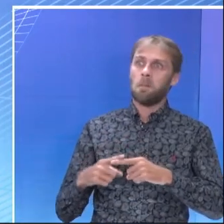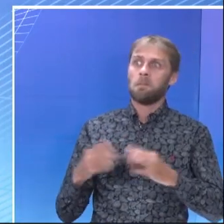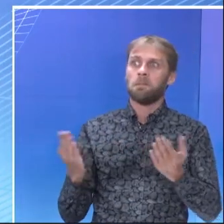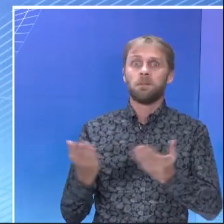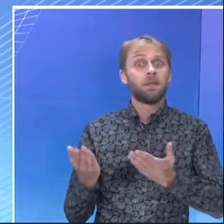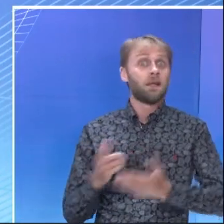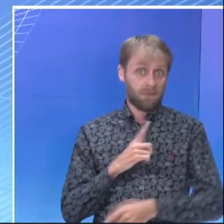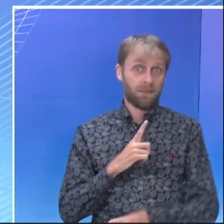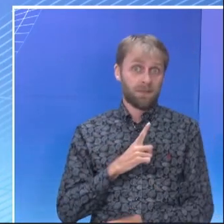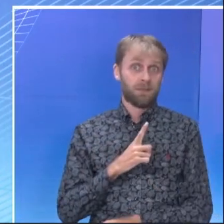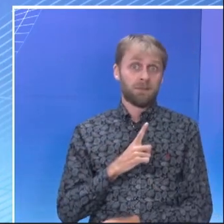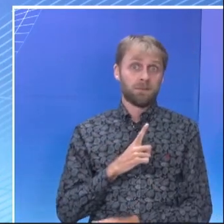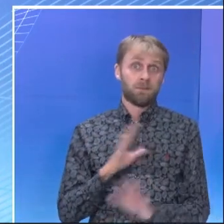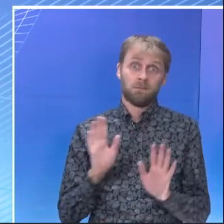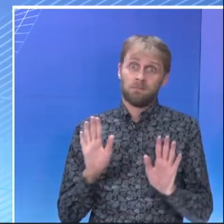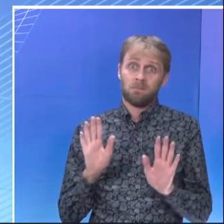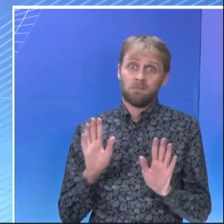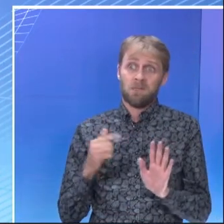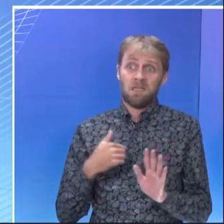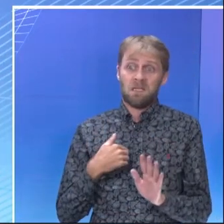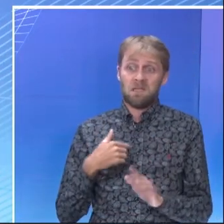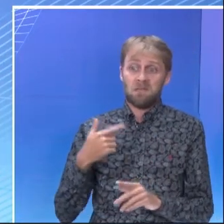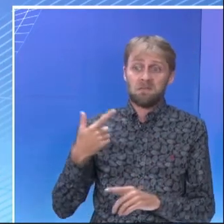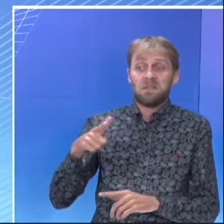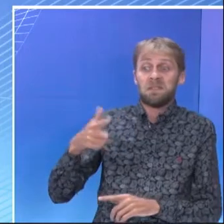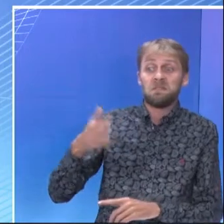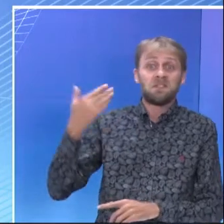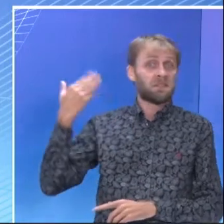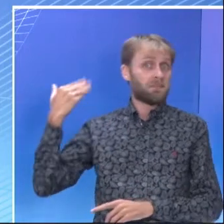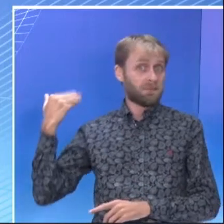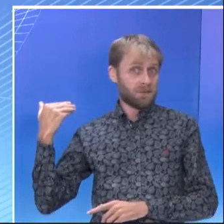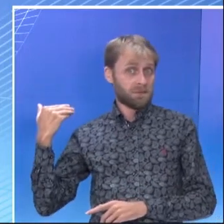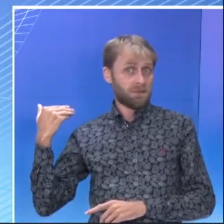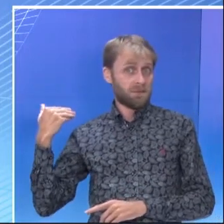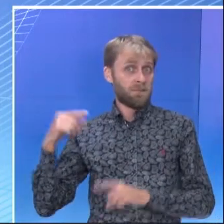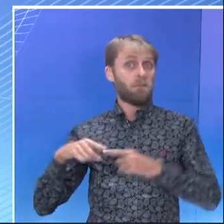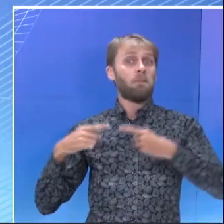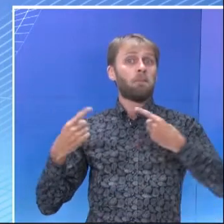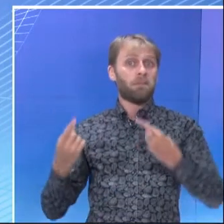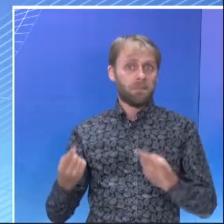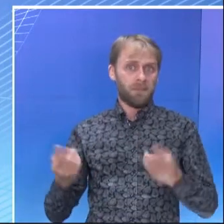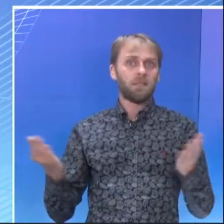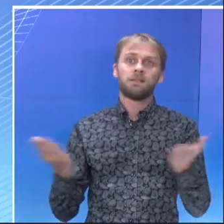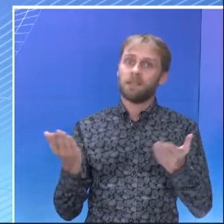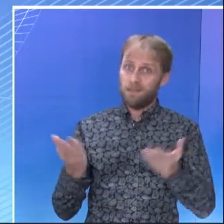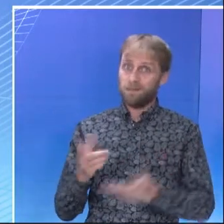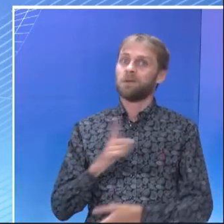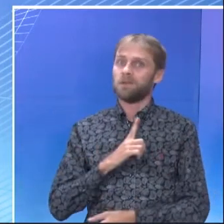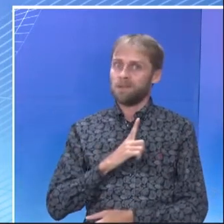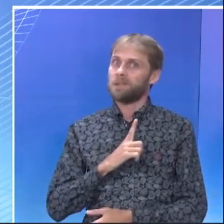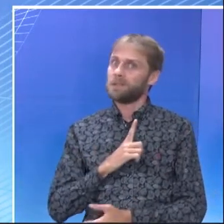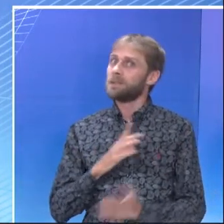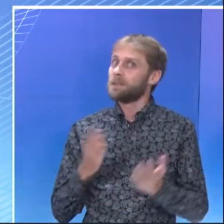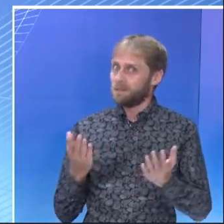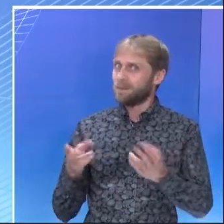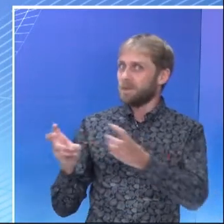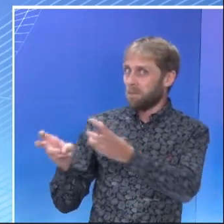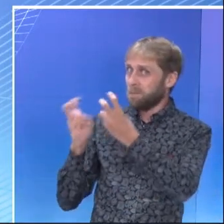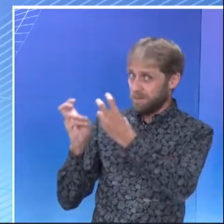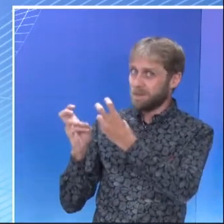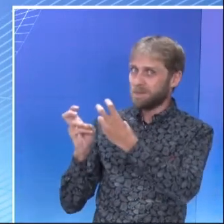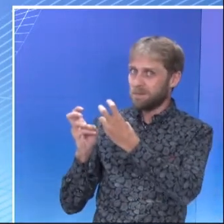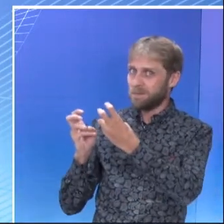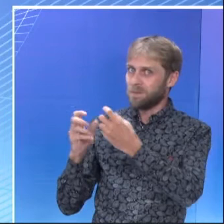ter. Porque se eu falo eu não tenho problemas, permanece. Mas eu não tinha. Olha só o que você tem que